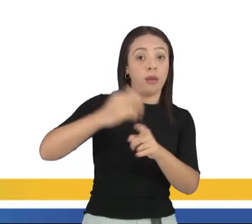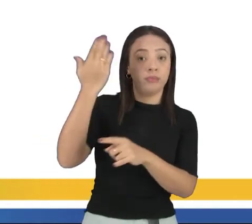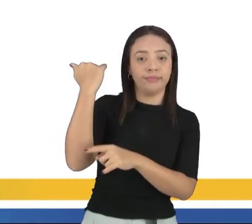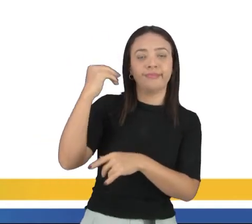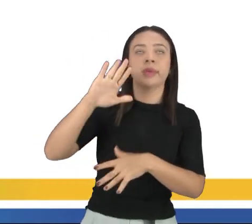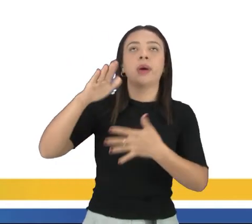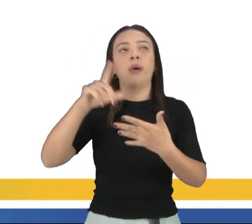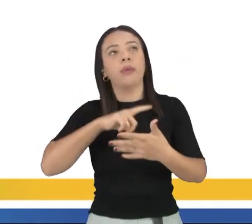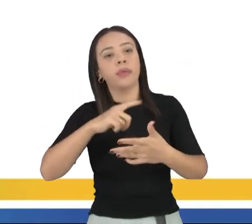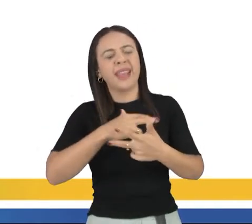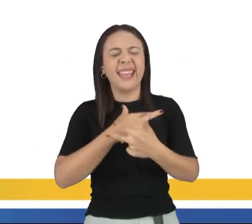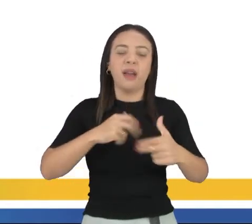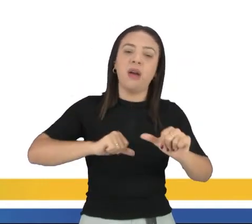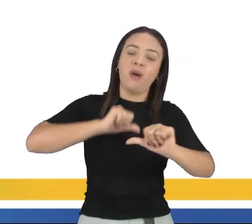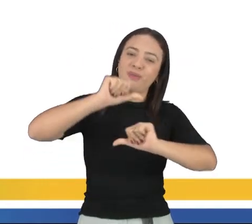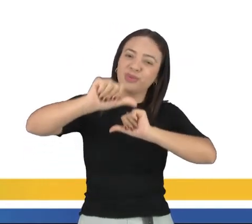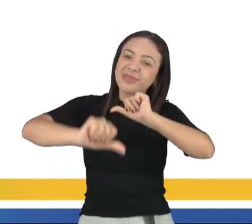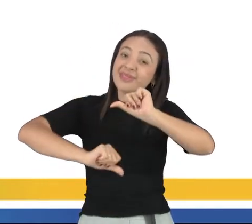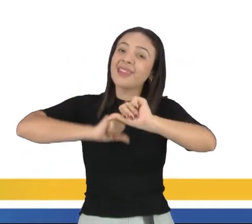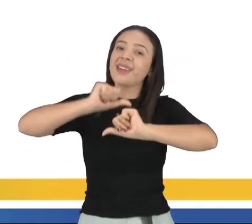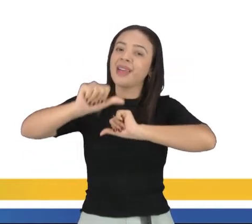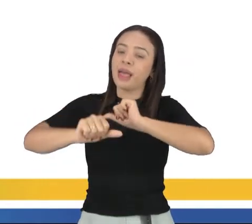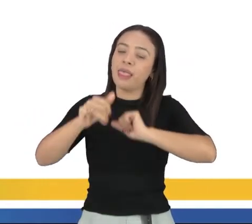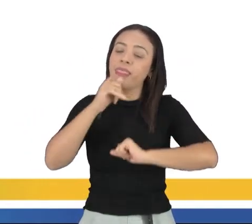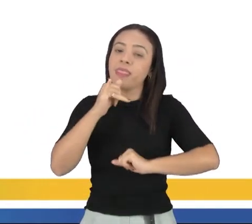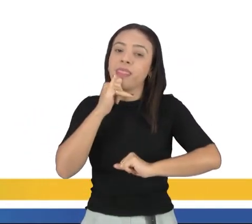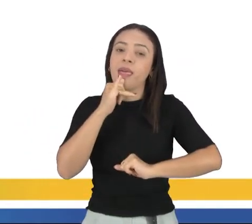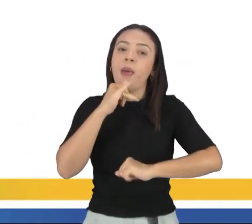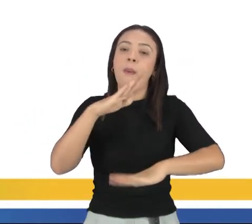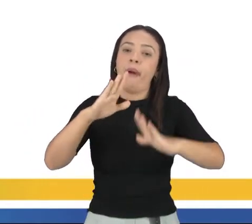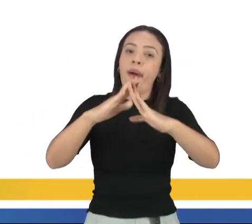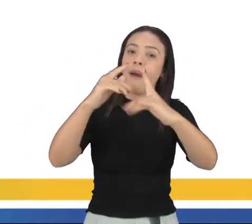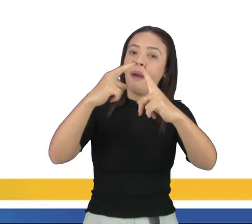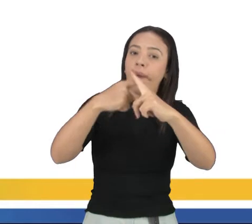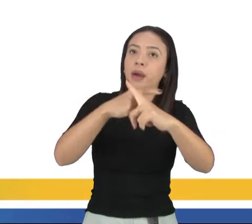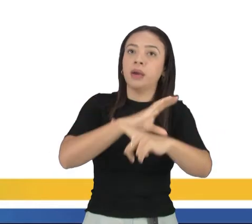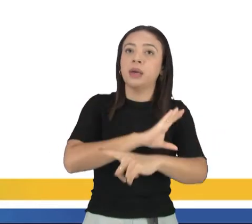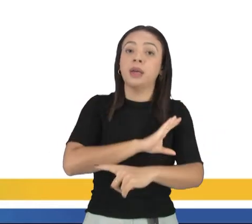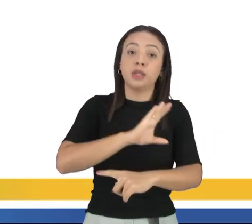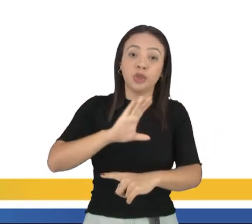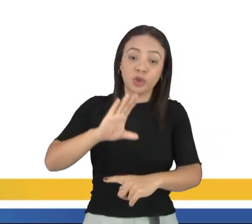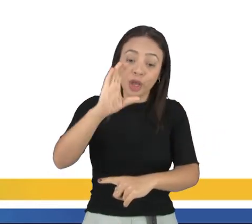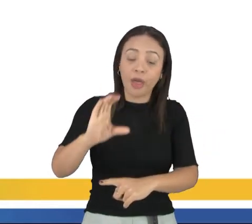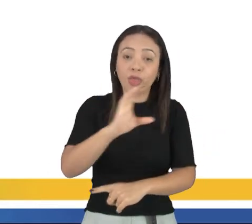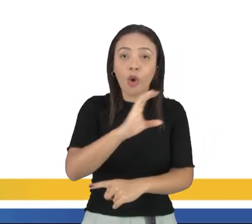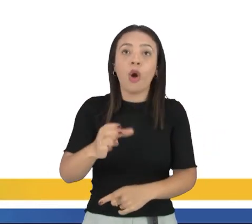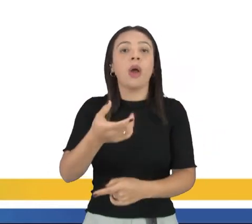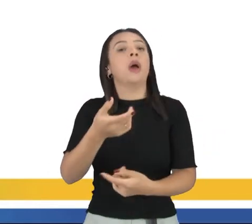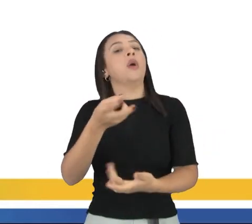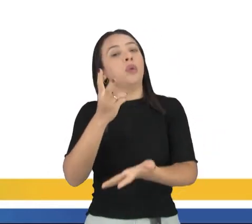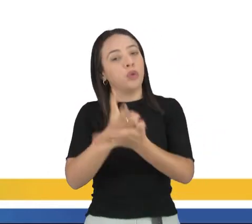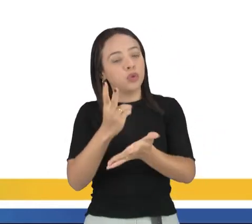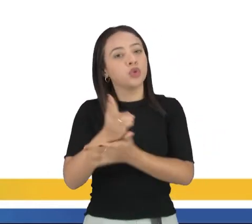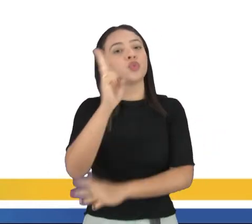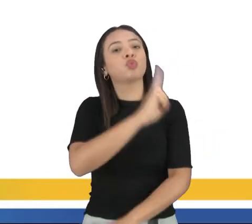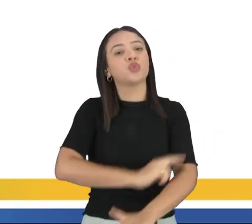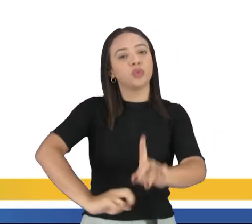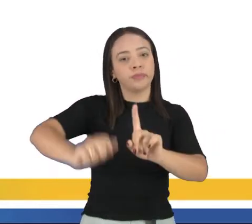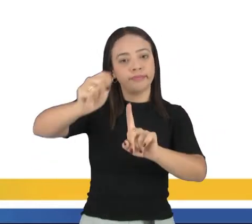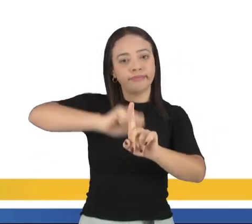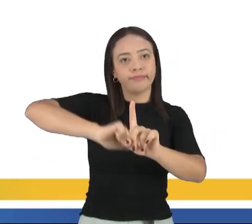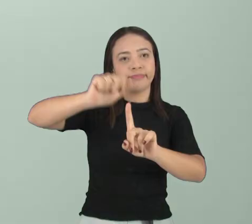partir dessa reforma a gente tem a igreja católica né que vai fazer todo uma questão para se estabelecer esse calendário ok